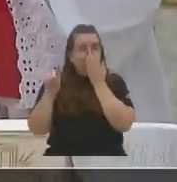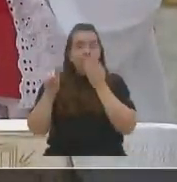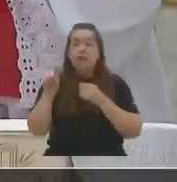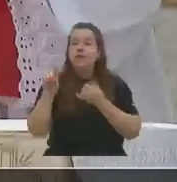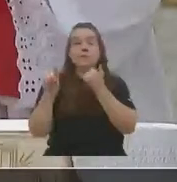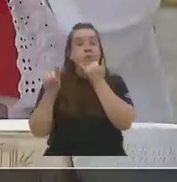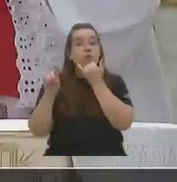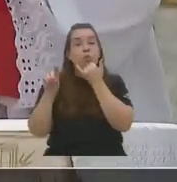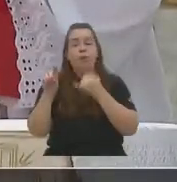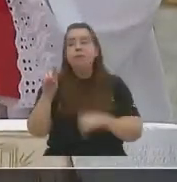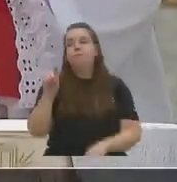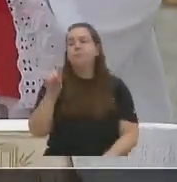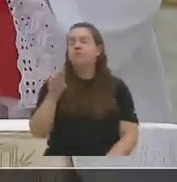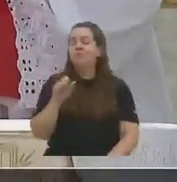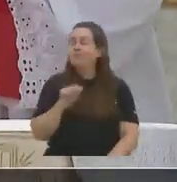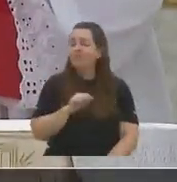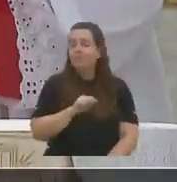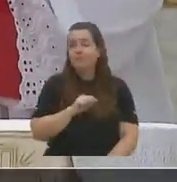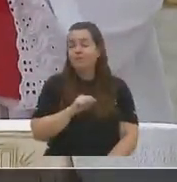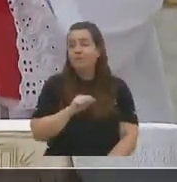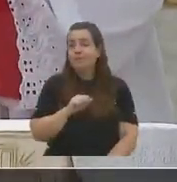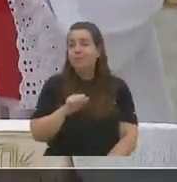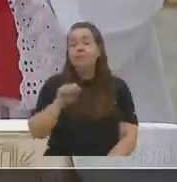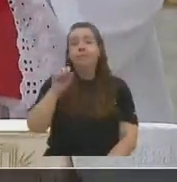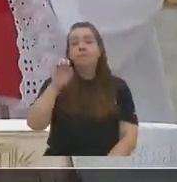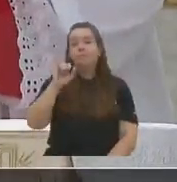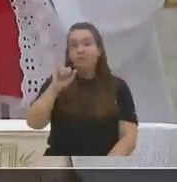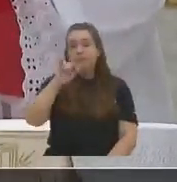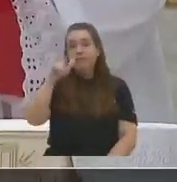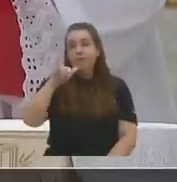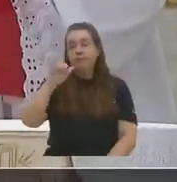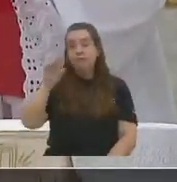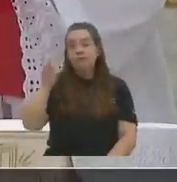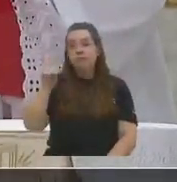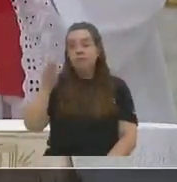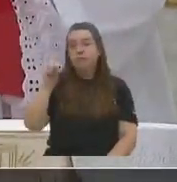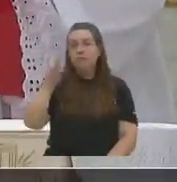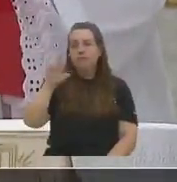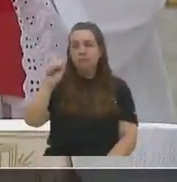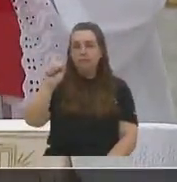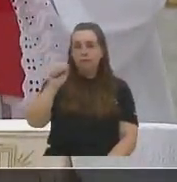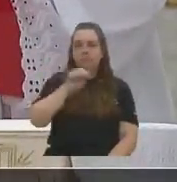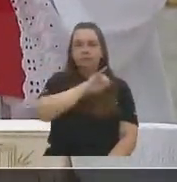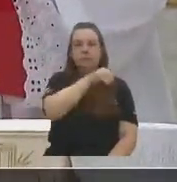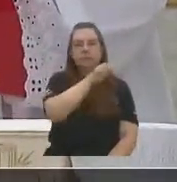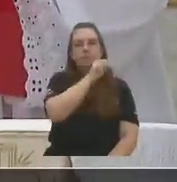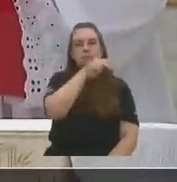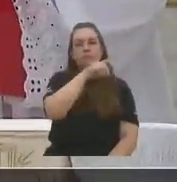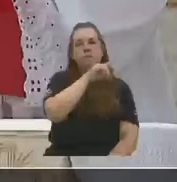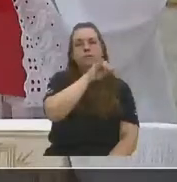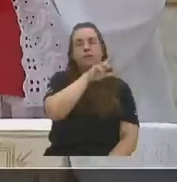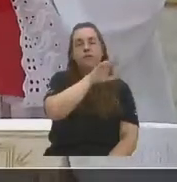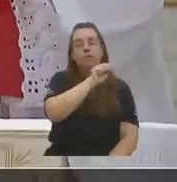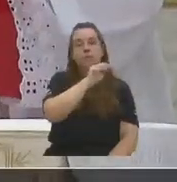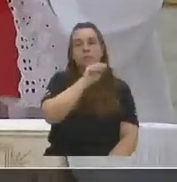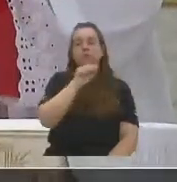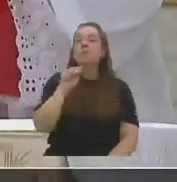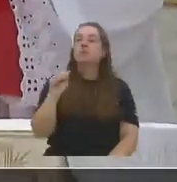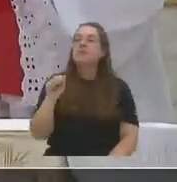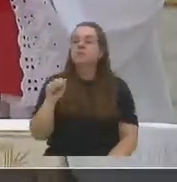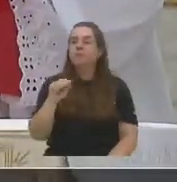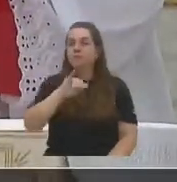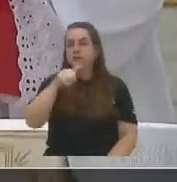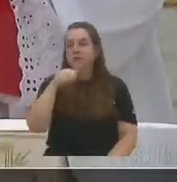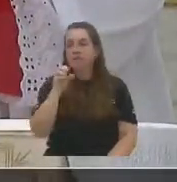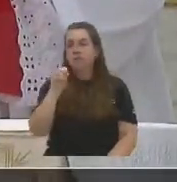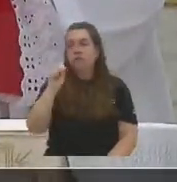Ideuzuide Medeiro de Almeida, Isidora Valreque, Jandira Gonçalves da Cruz,